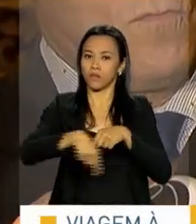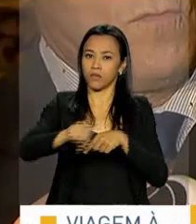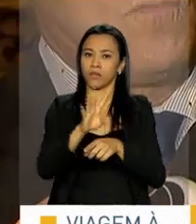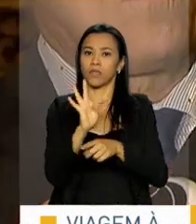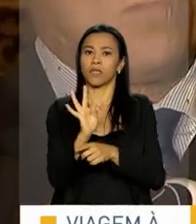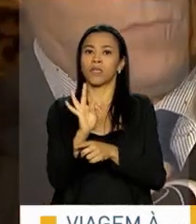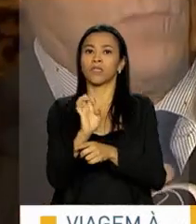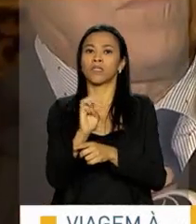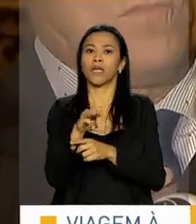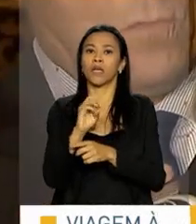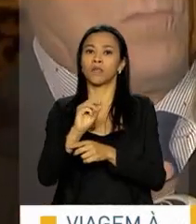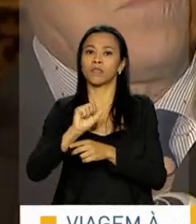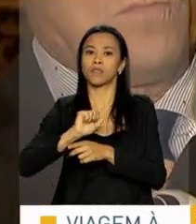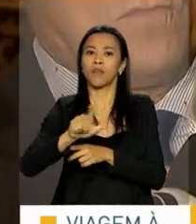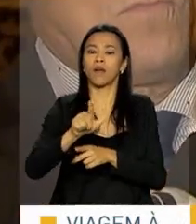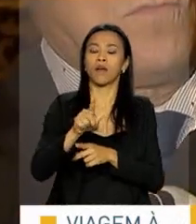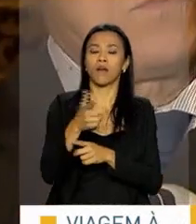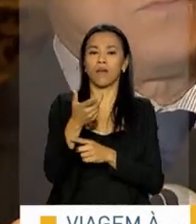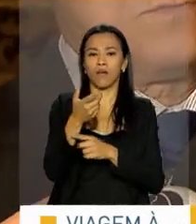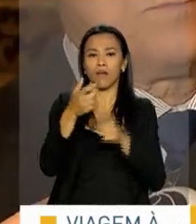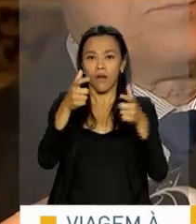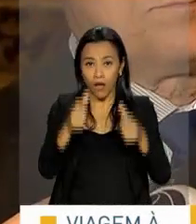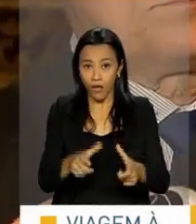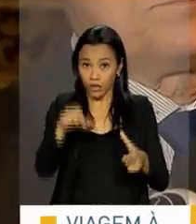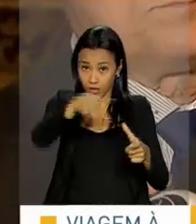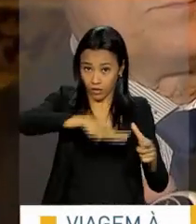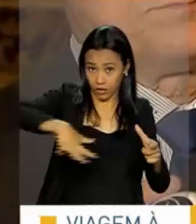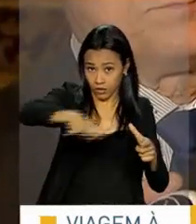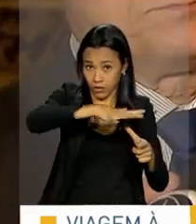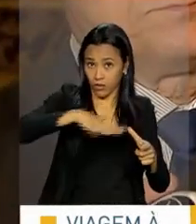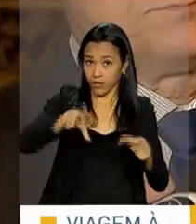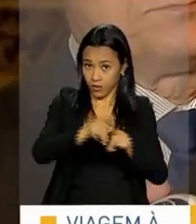São Francisco do Sul, no Tupi de Babitonga,